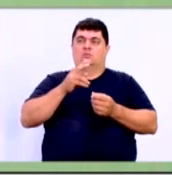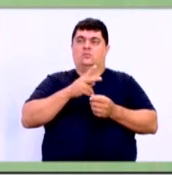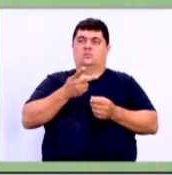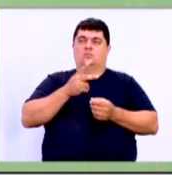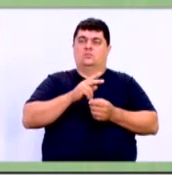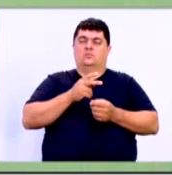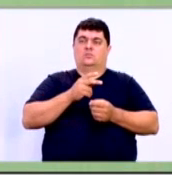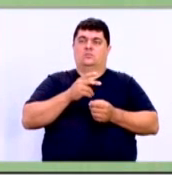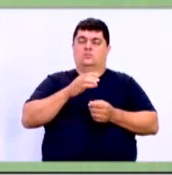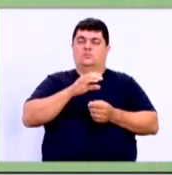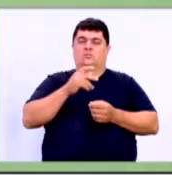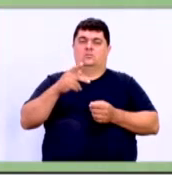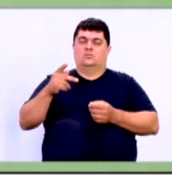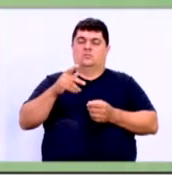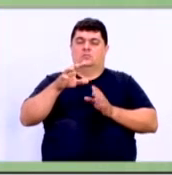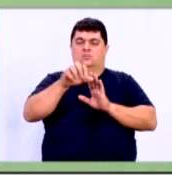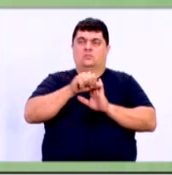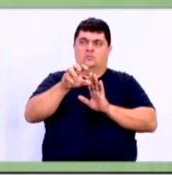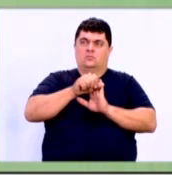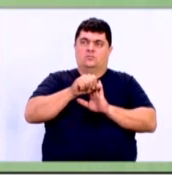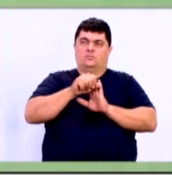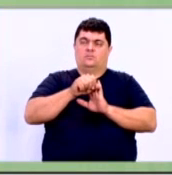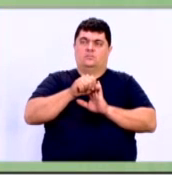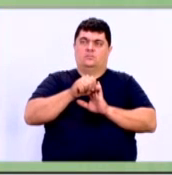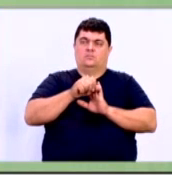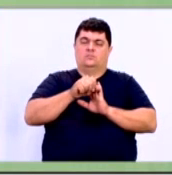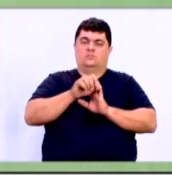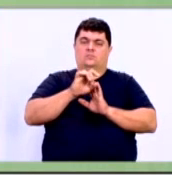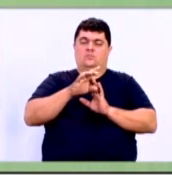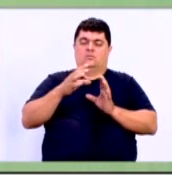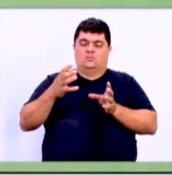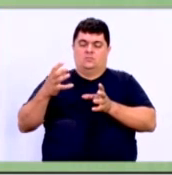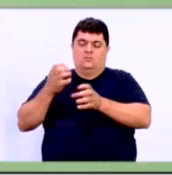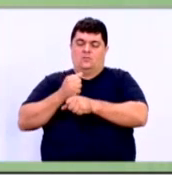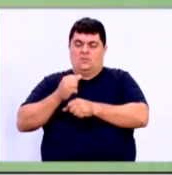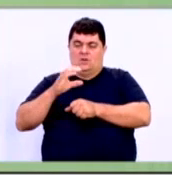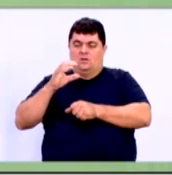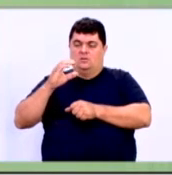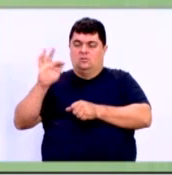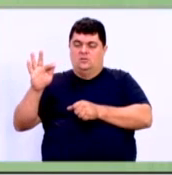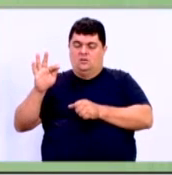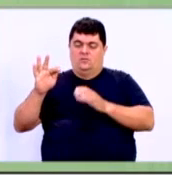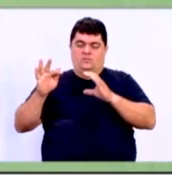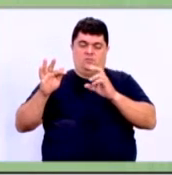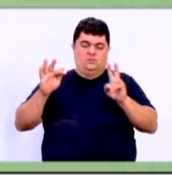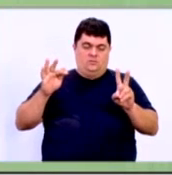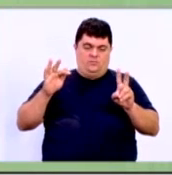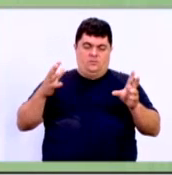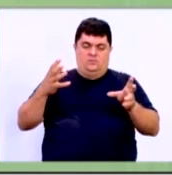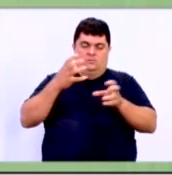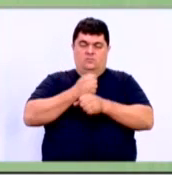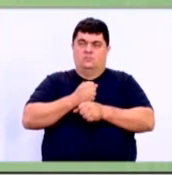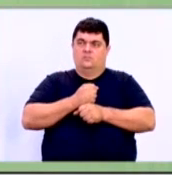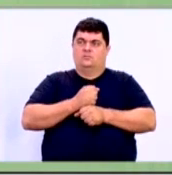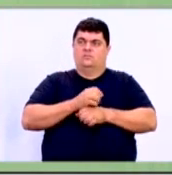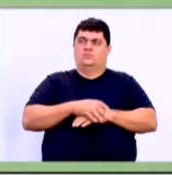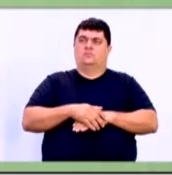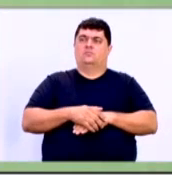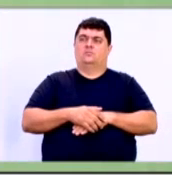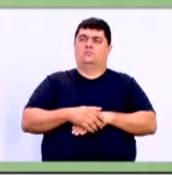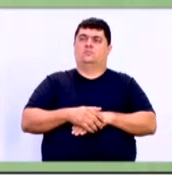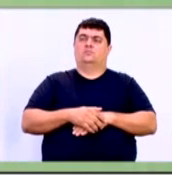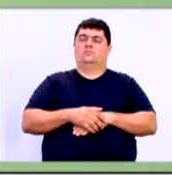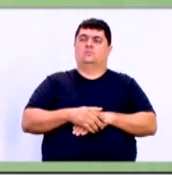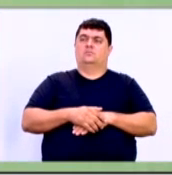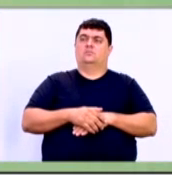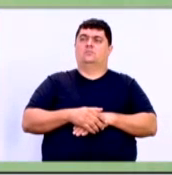O custo de produção pela absorção, o que é a absorção? Custo fixo mais custo